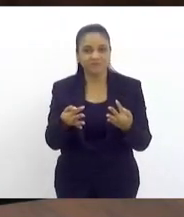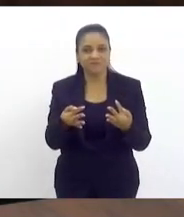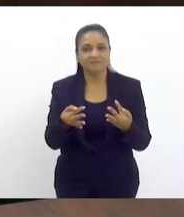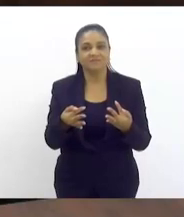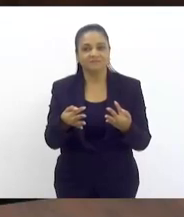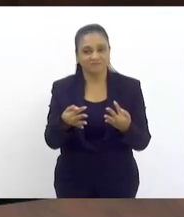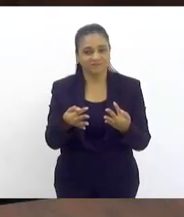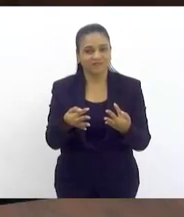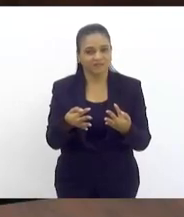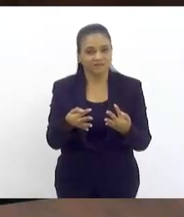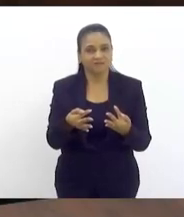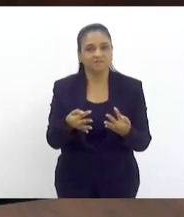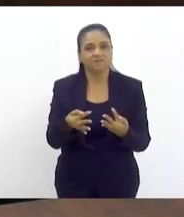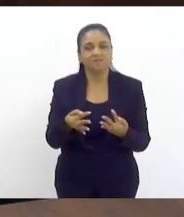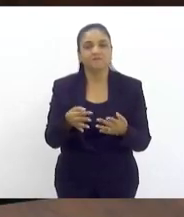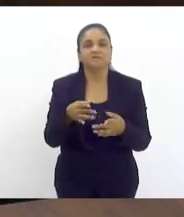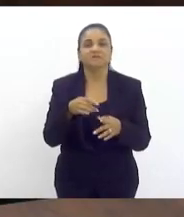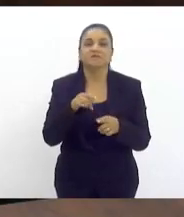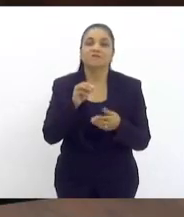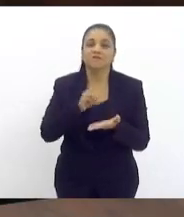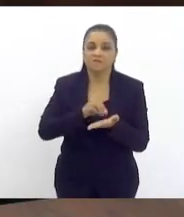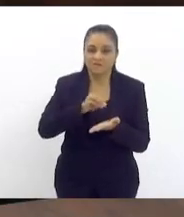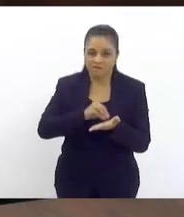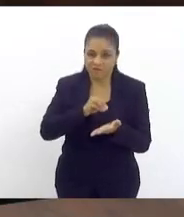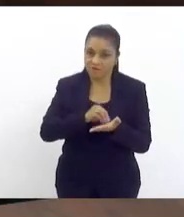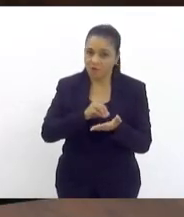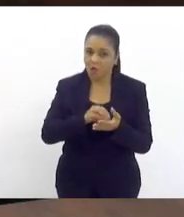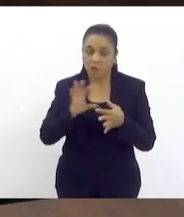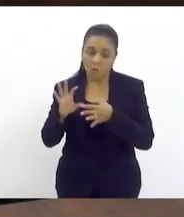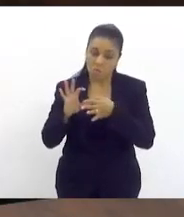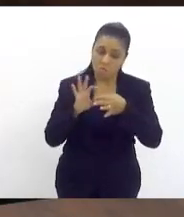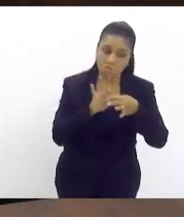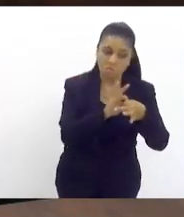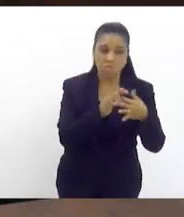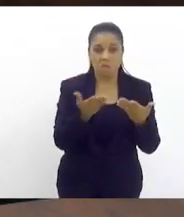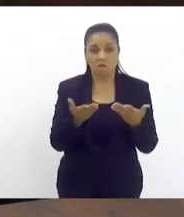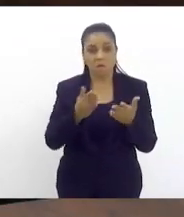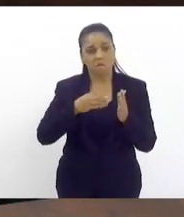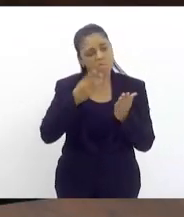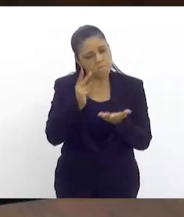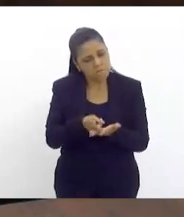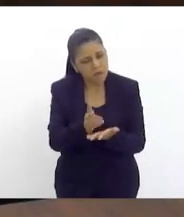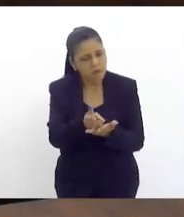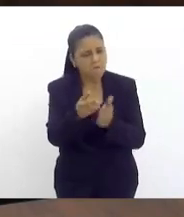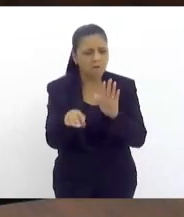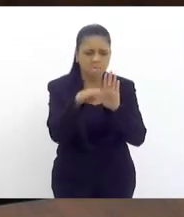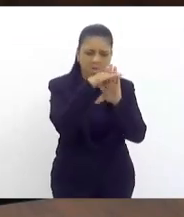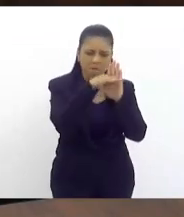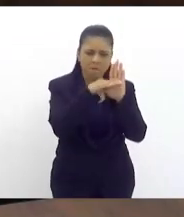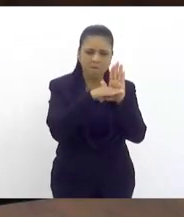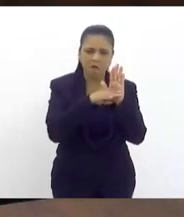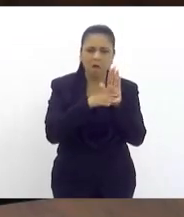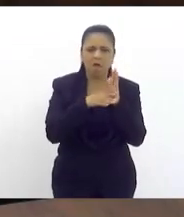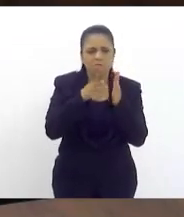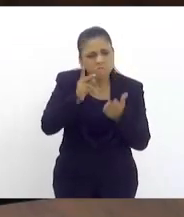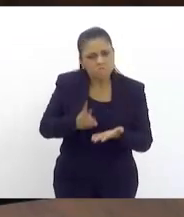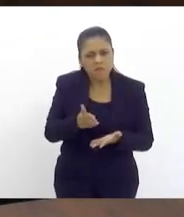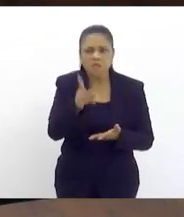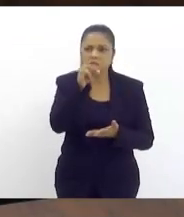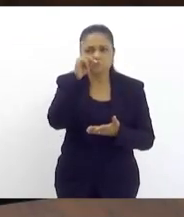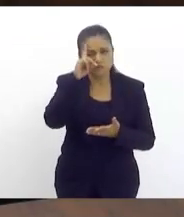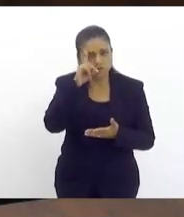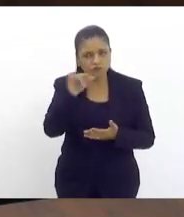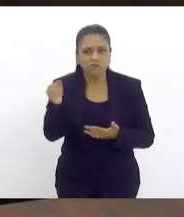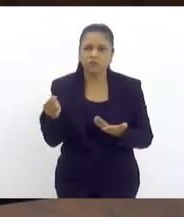Está faltando uma certa coerência, né? Porque na mesma pauta, no mesmo dia, sobre esse tema.